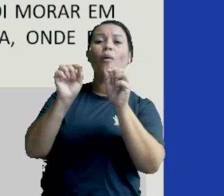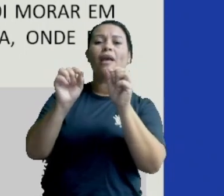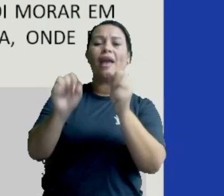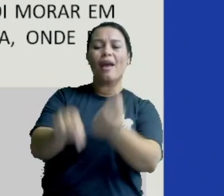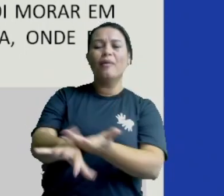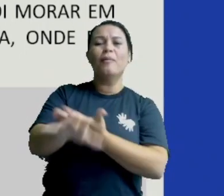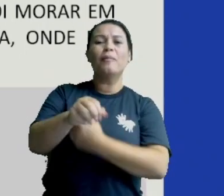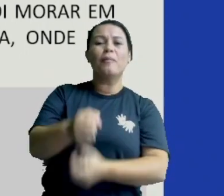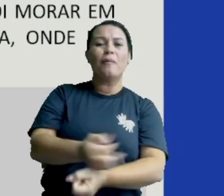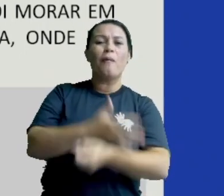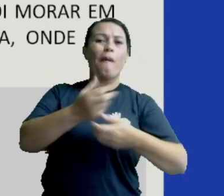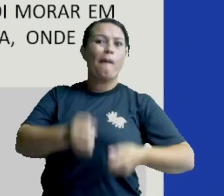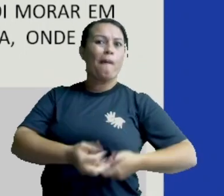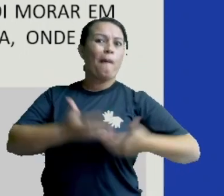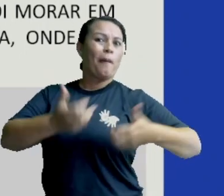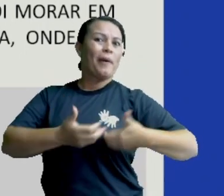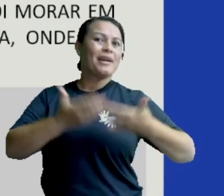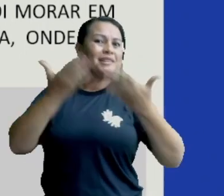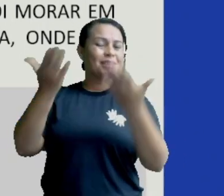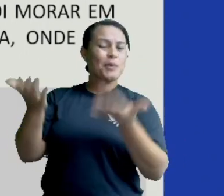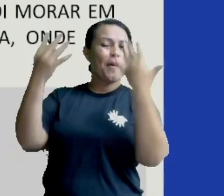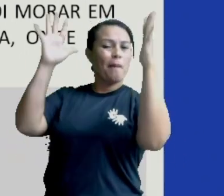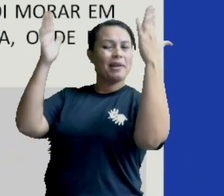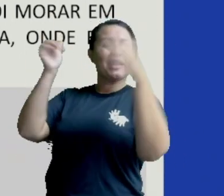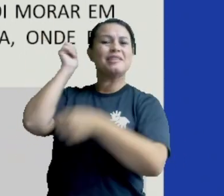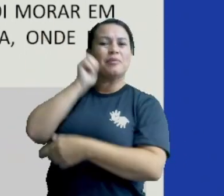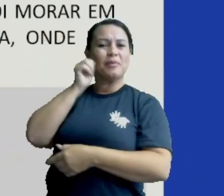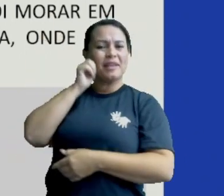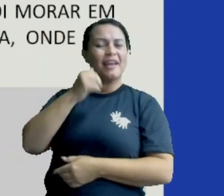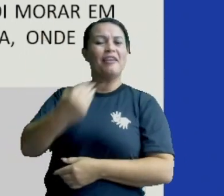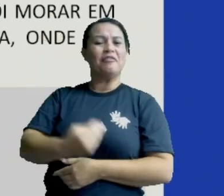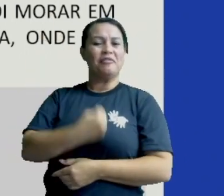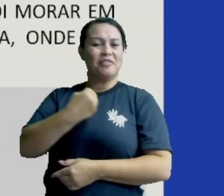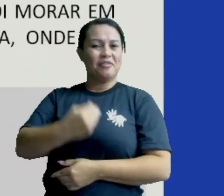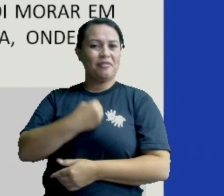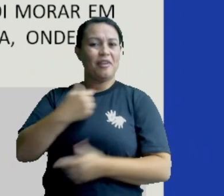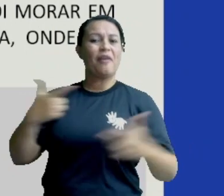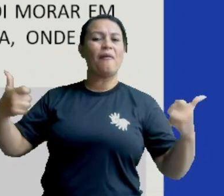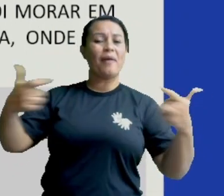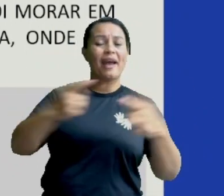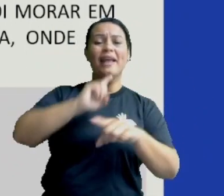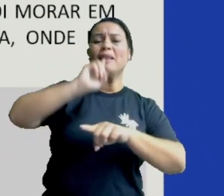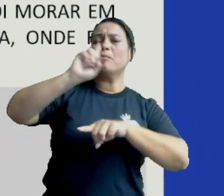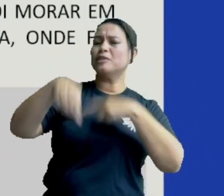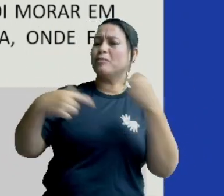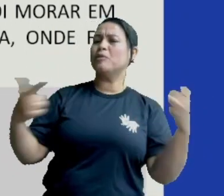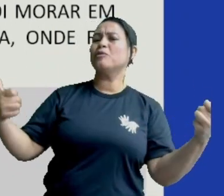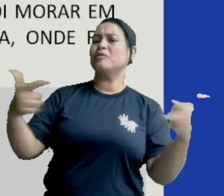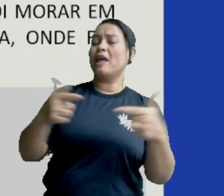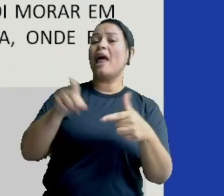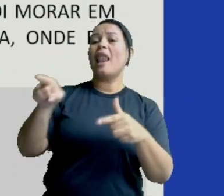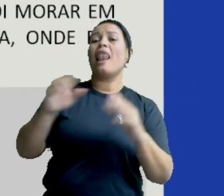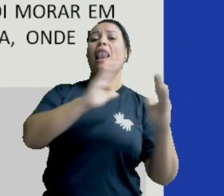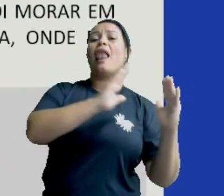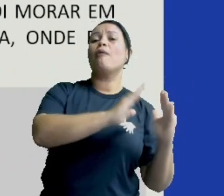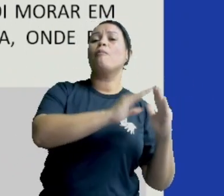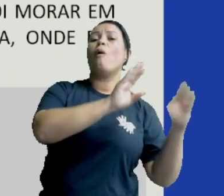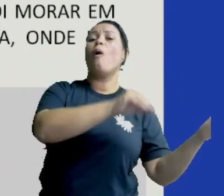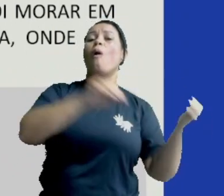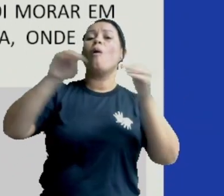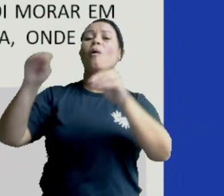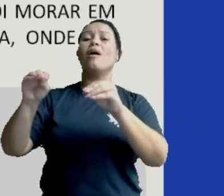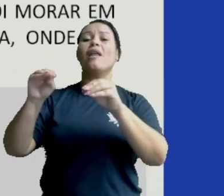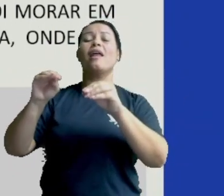sua homenagem. Mariana sobreviveu à guerra e, após o término do conflito, foi morar em Jaboatão dos Guararapes